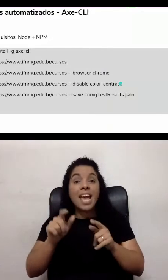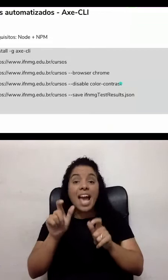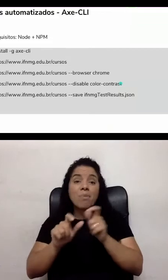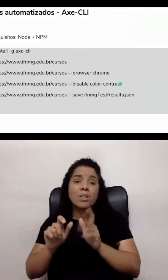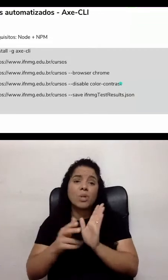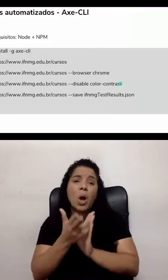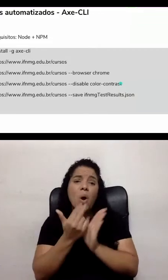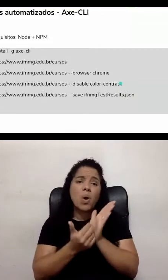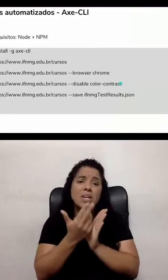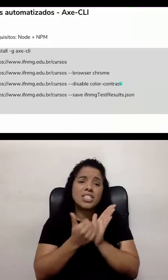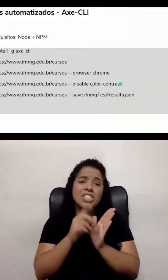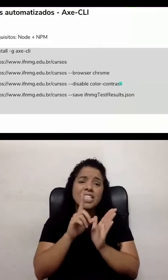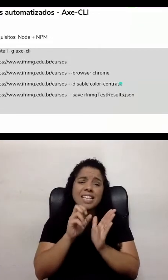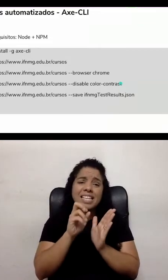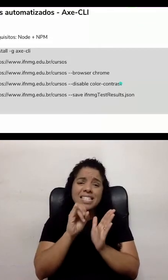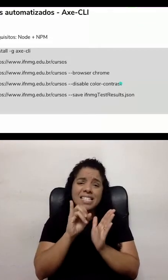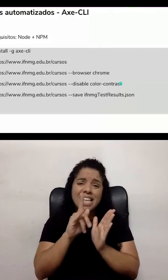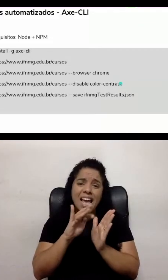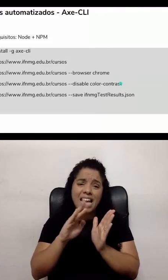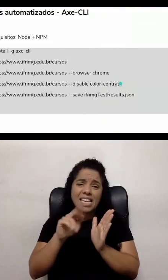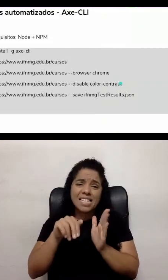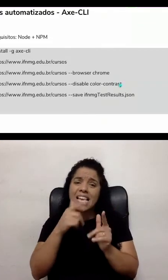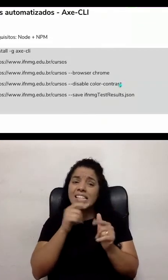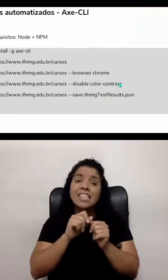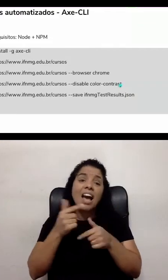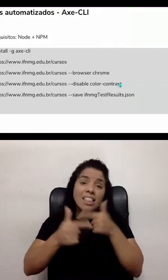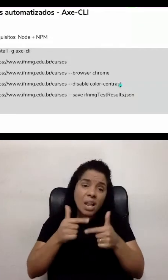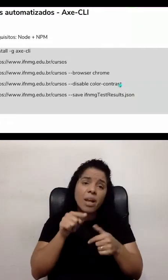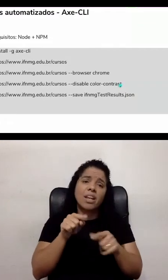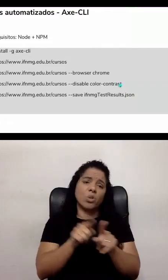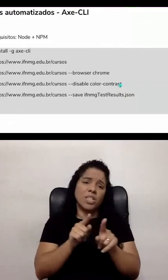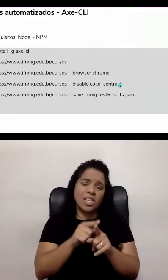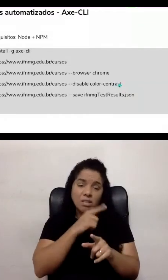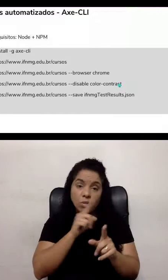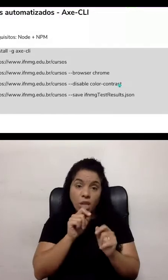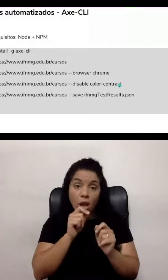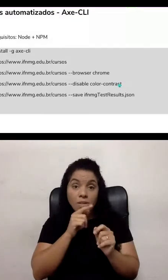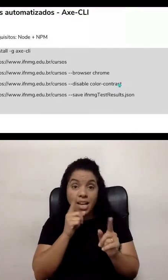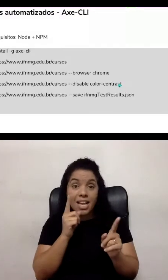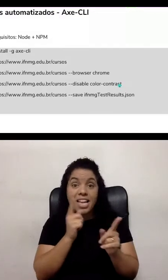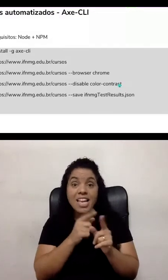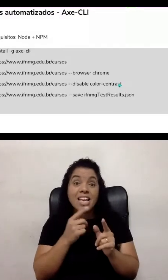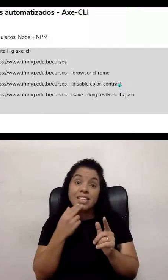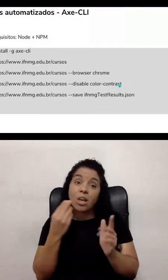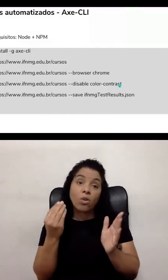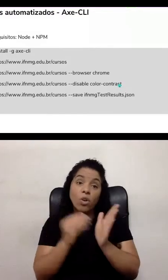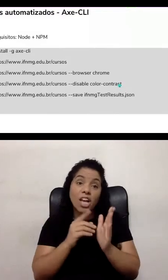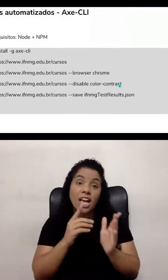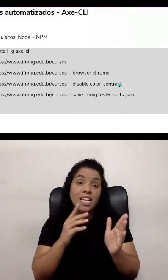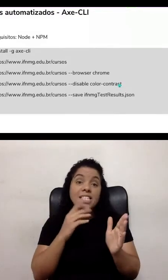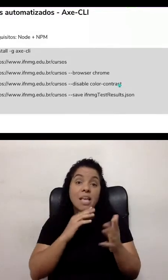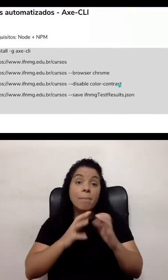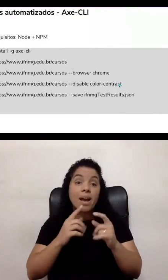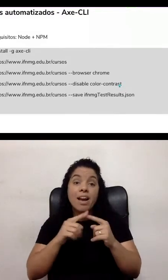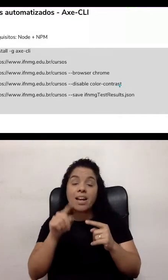trabalhando nisso. Então, não faz sentido eu colocar para achar esses bugs ainda, porque ele vai achar muita coisa e o pessoal ainda